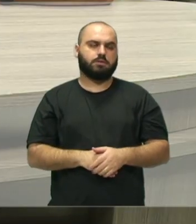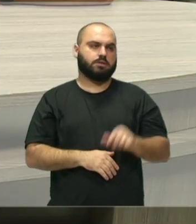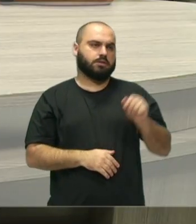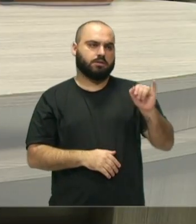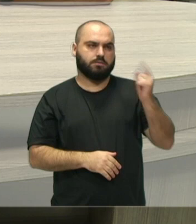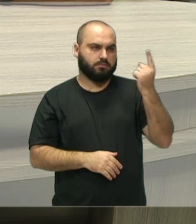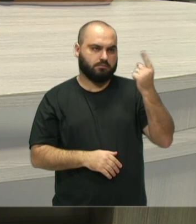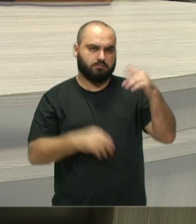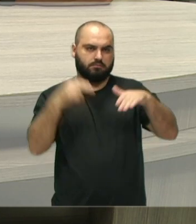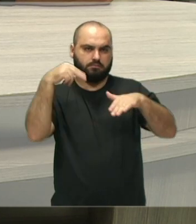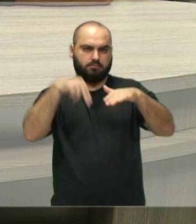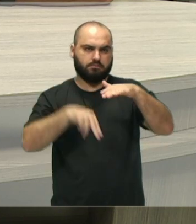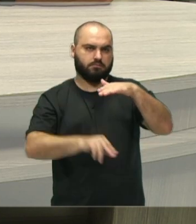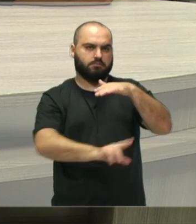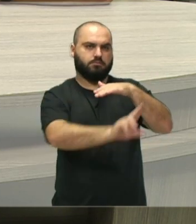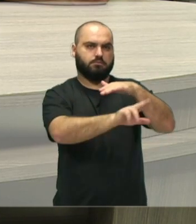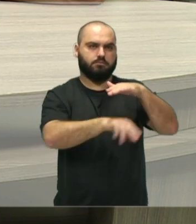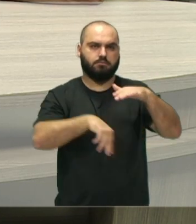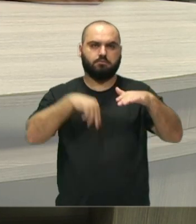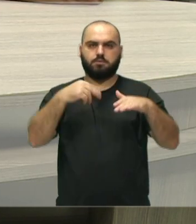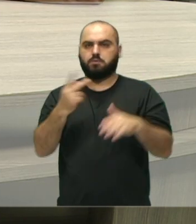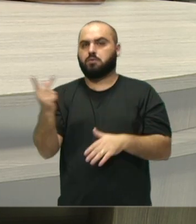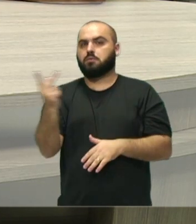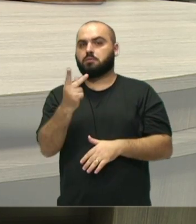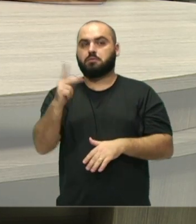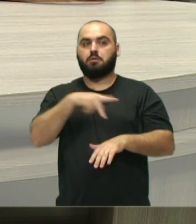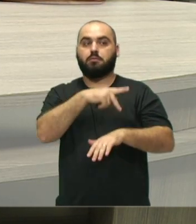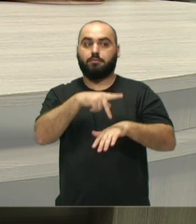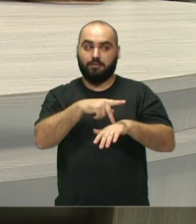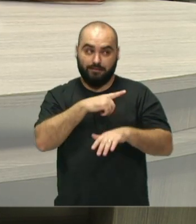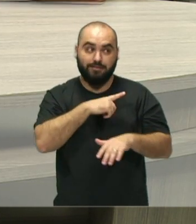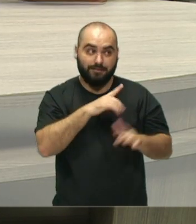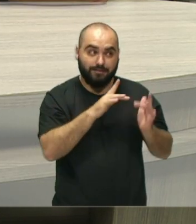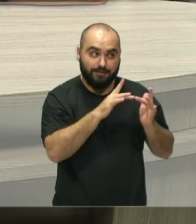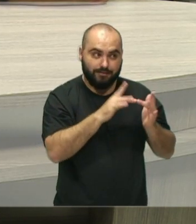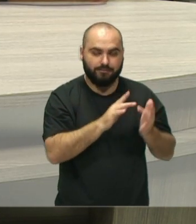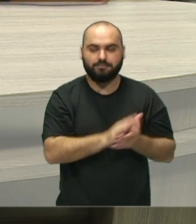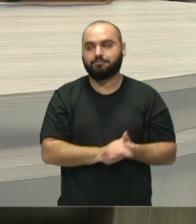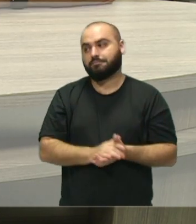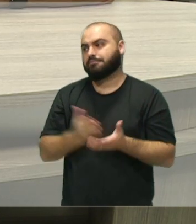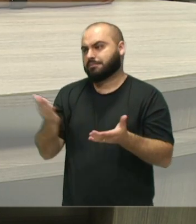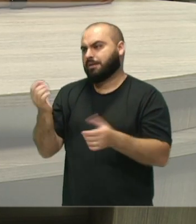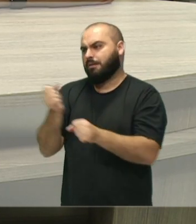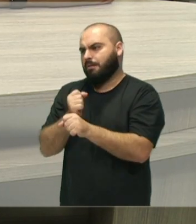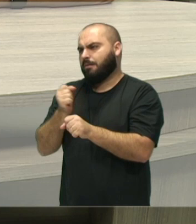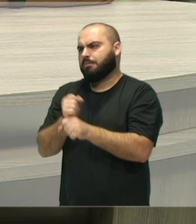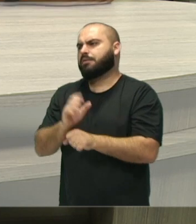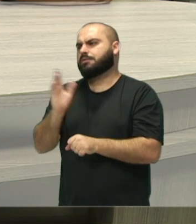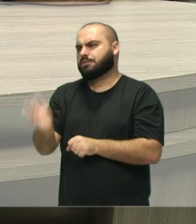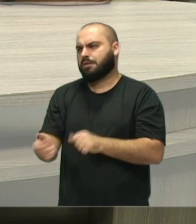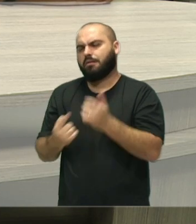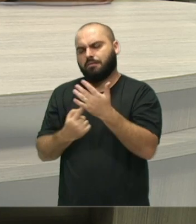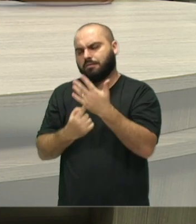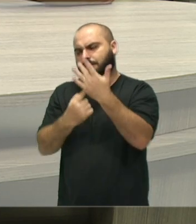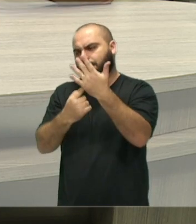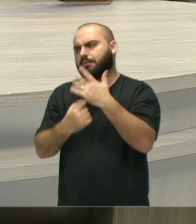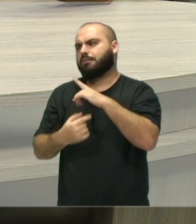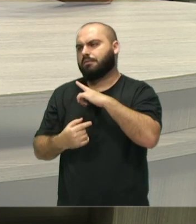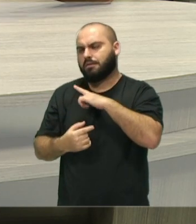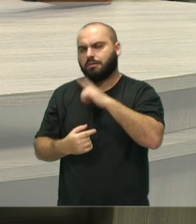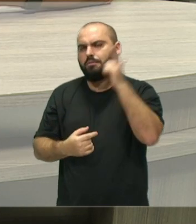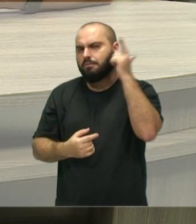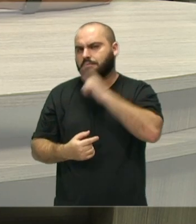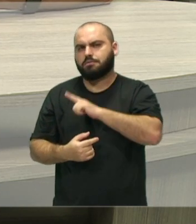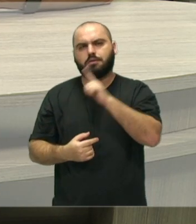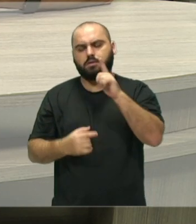do mar, Exatamente. ligando 2 países. Então, essas obras de engenharia já têm toda essa tecnologia que dão toda